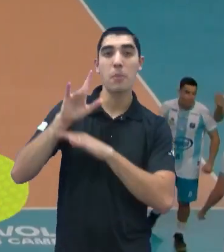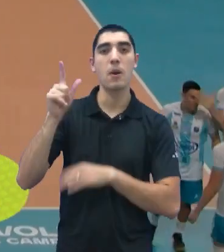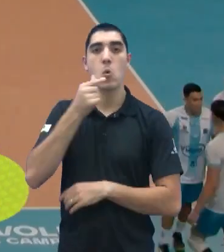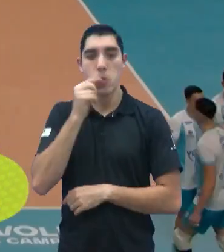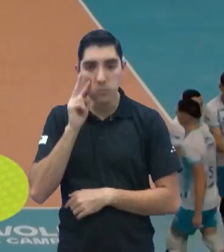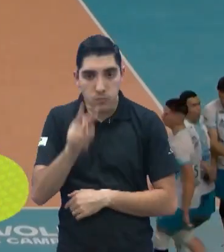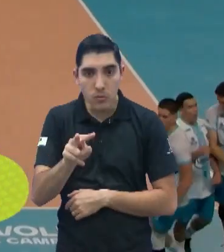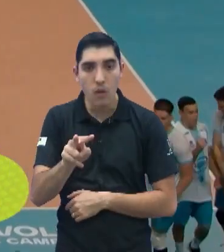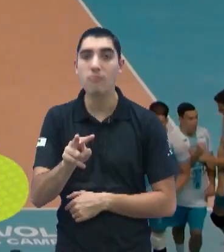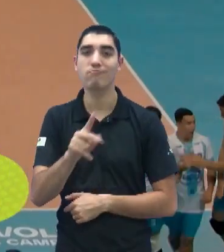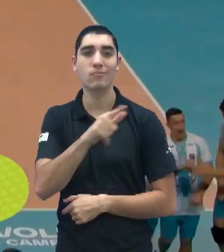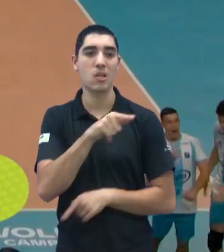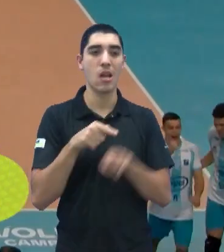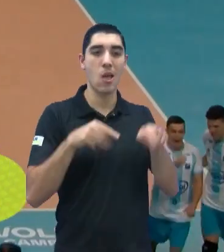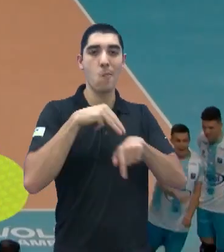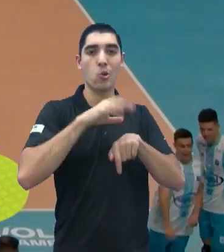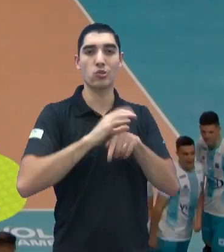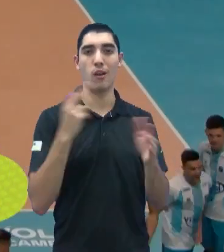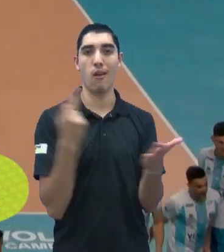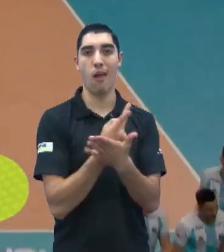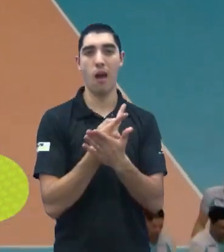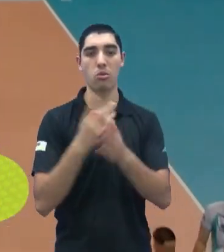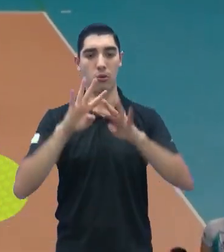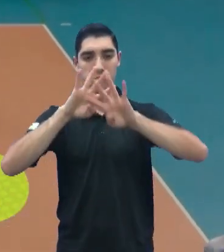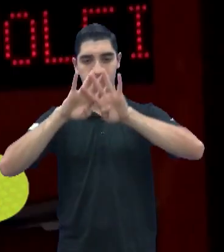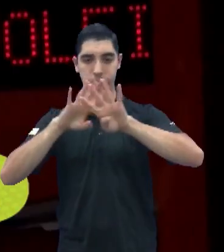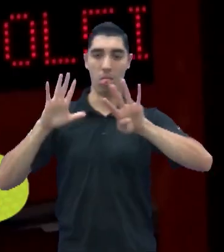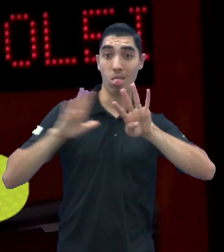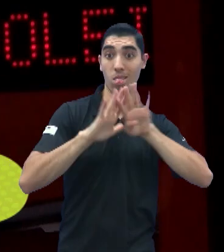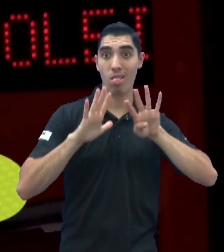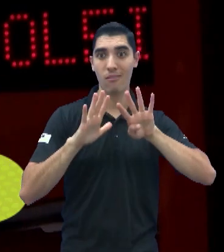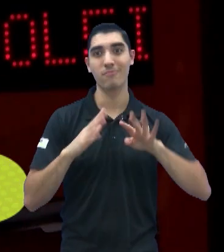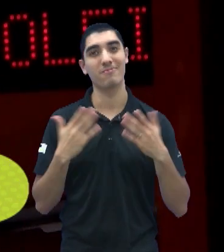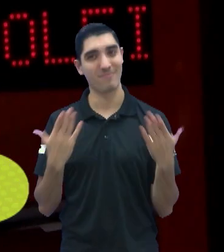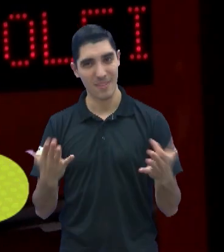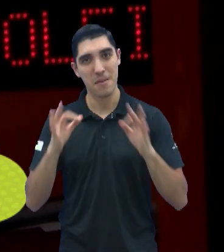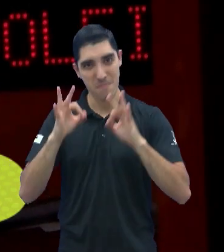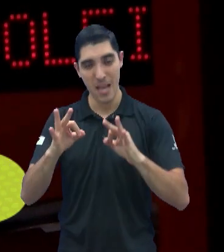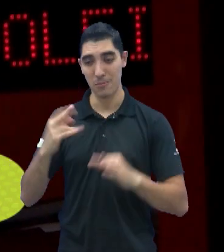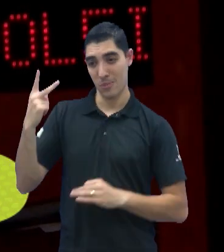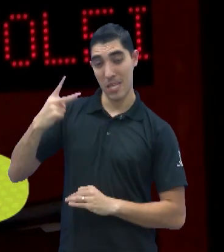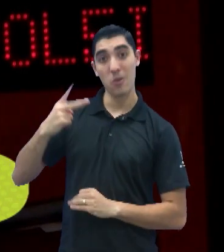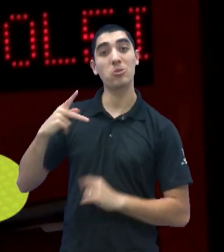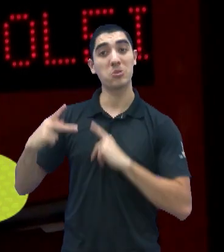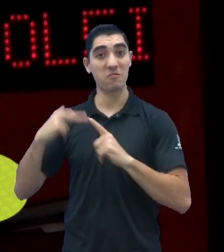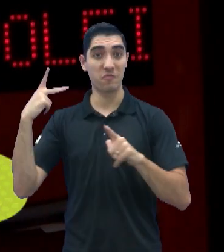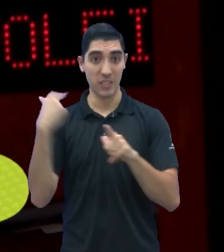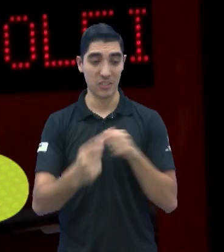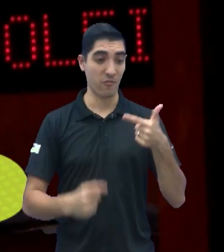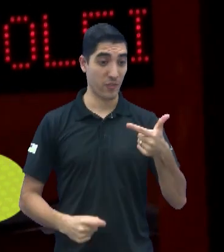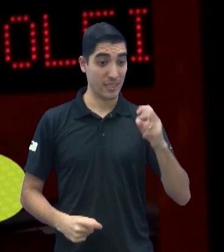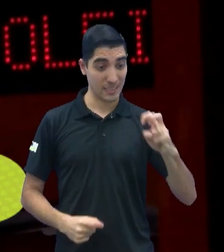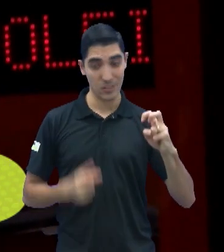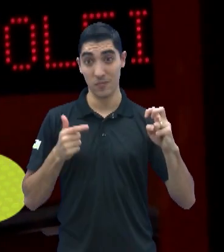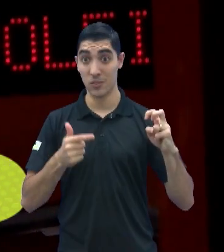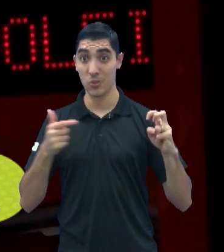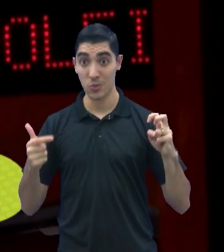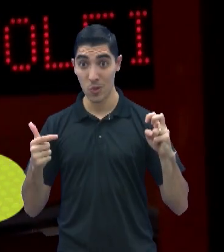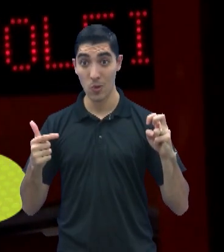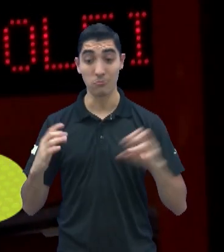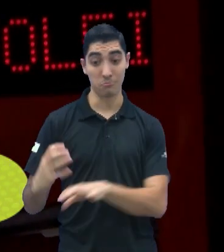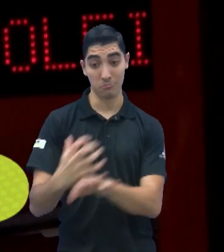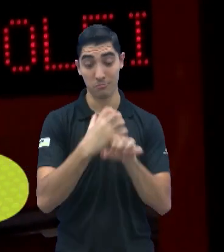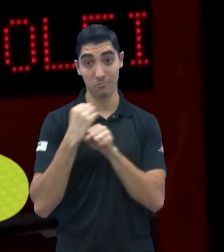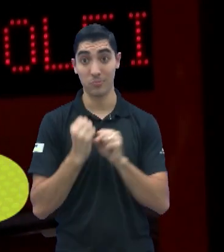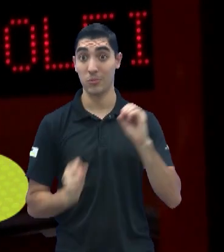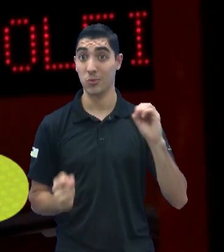Toque na rede de Mogi e o segundo set encerrado. Vitória do São José, 25-22 e